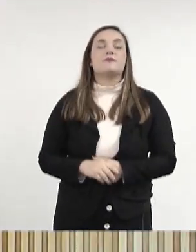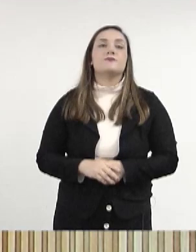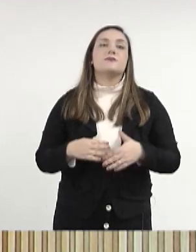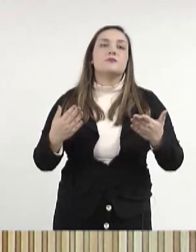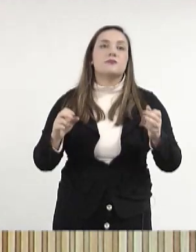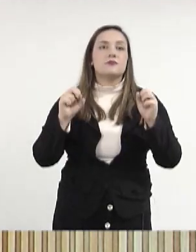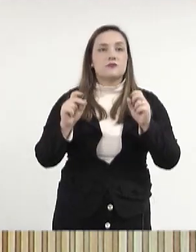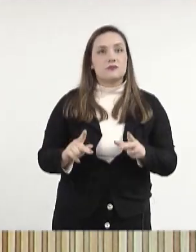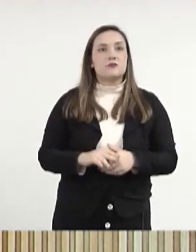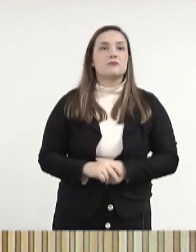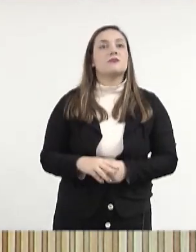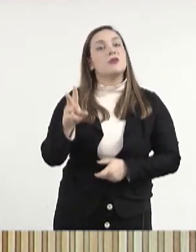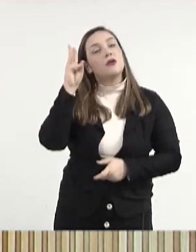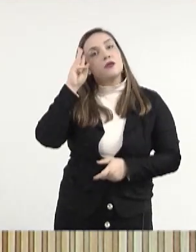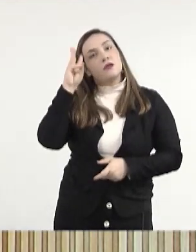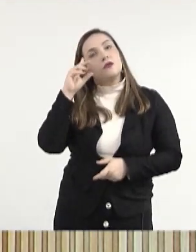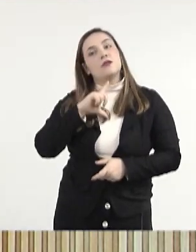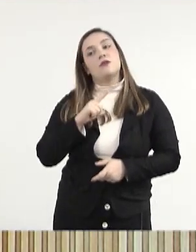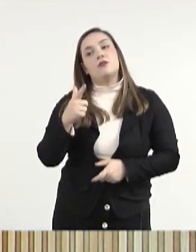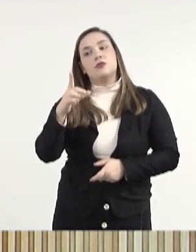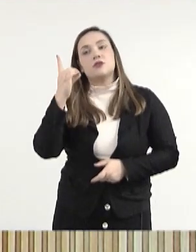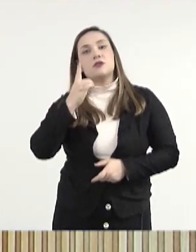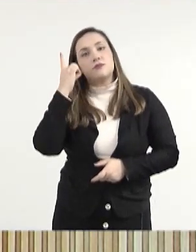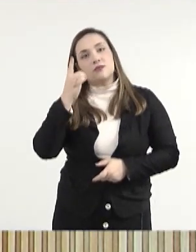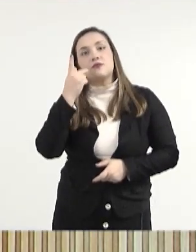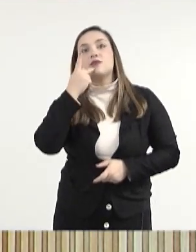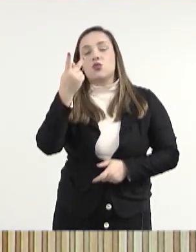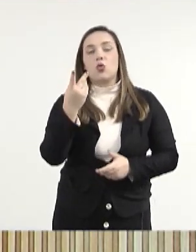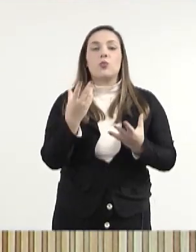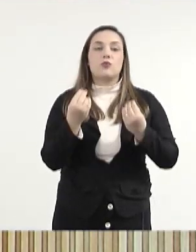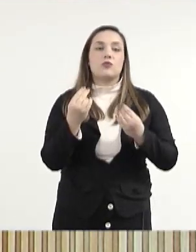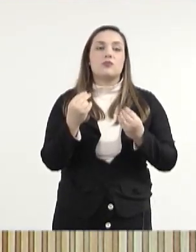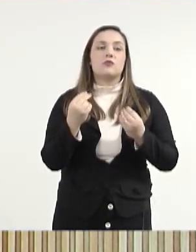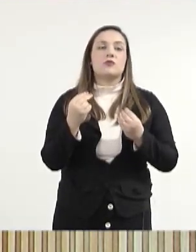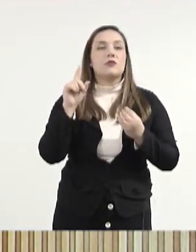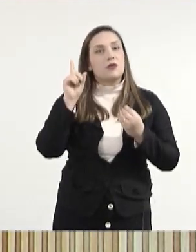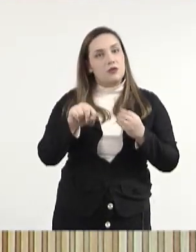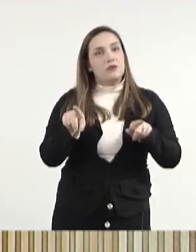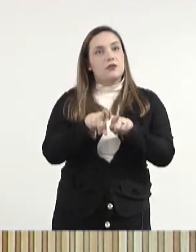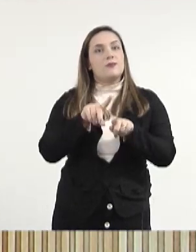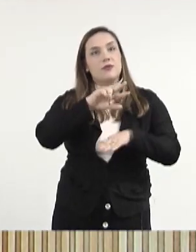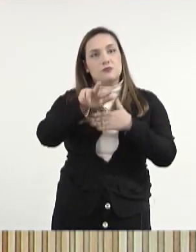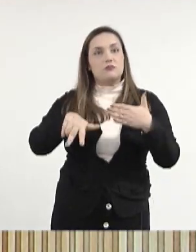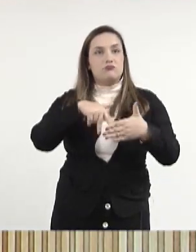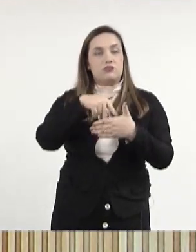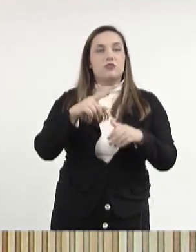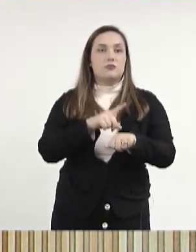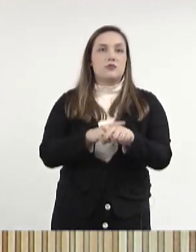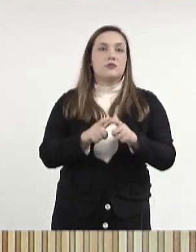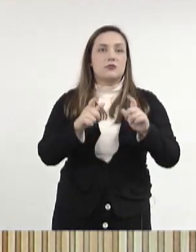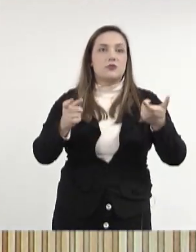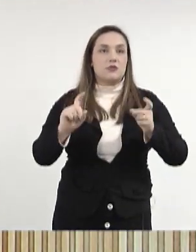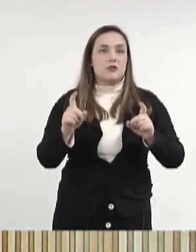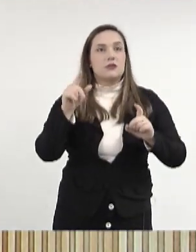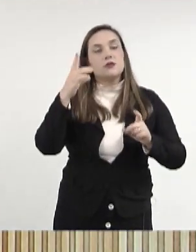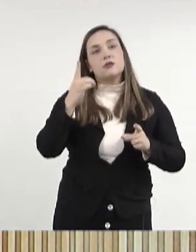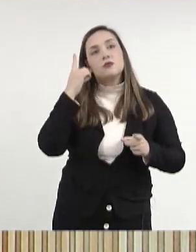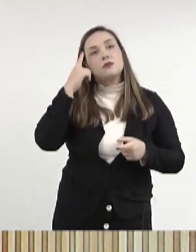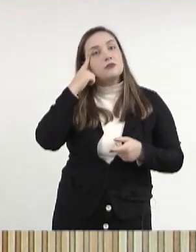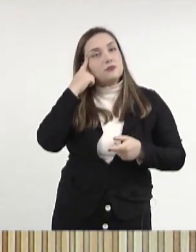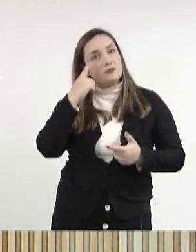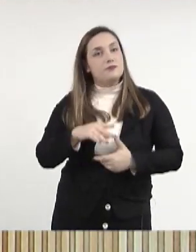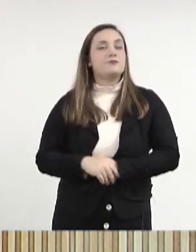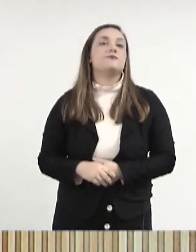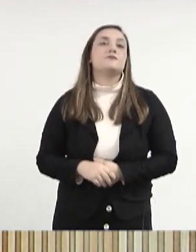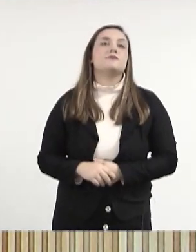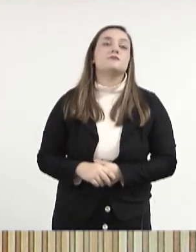Bom, lá na terça-feira, outro parlamentar que falou bastante sobre esse assunto, inclusive na tribuna, no Grande Expediente, foi o deputado Roberto